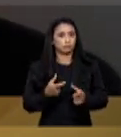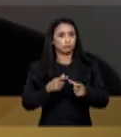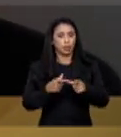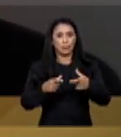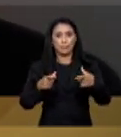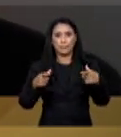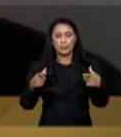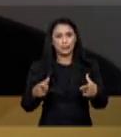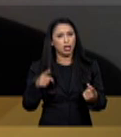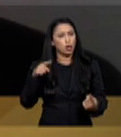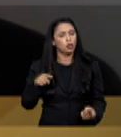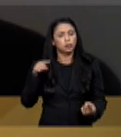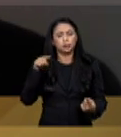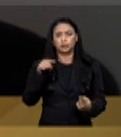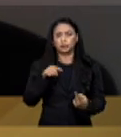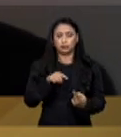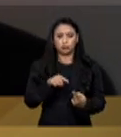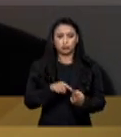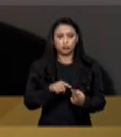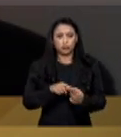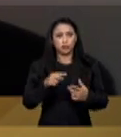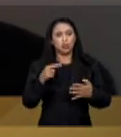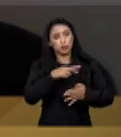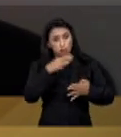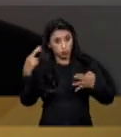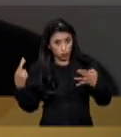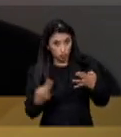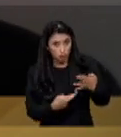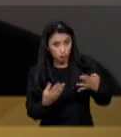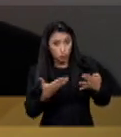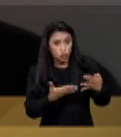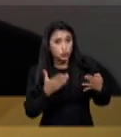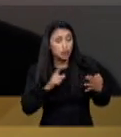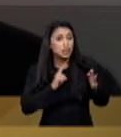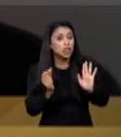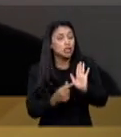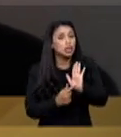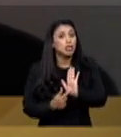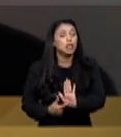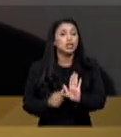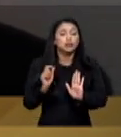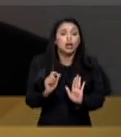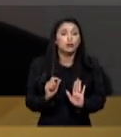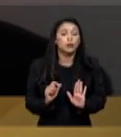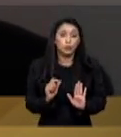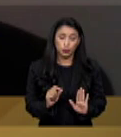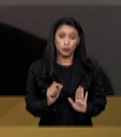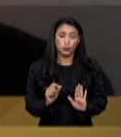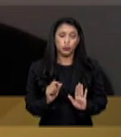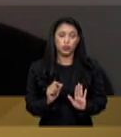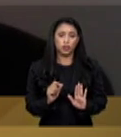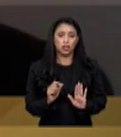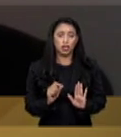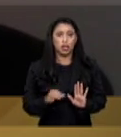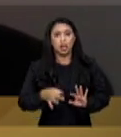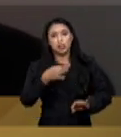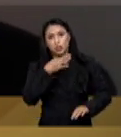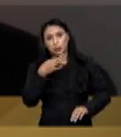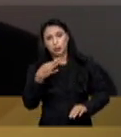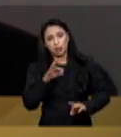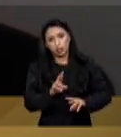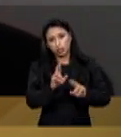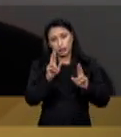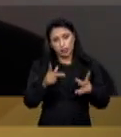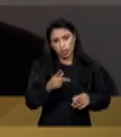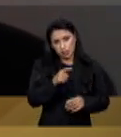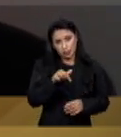expansivo objetivo do recurso, o que implicaria nas contrarrazões da PGR,